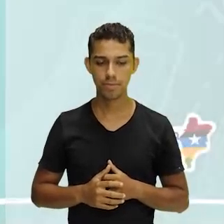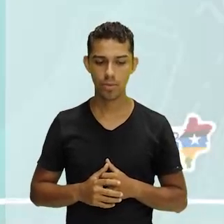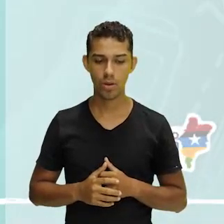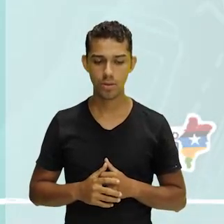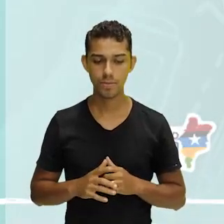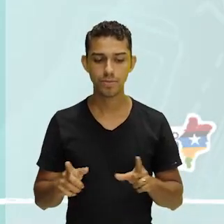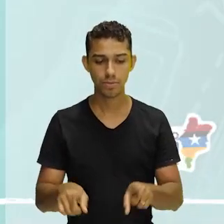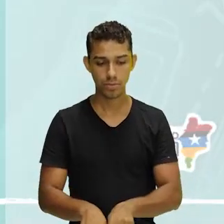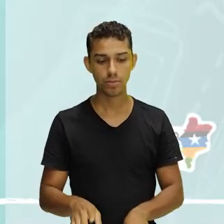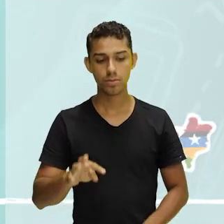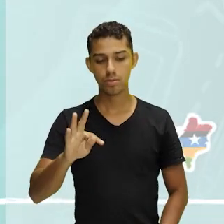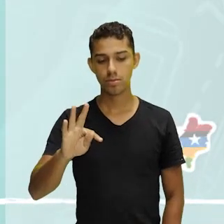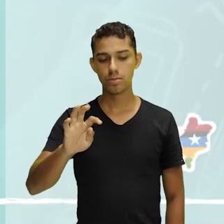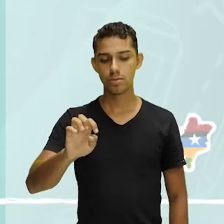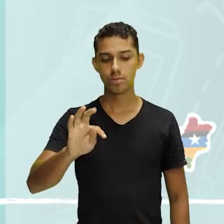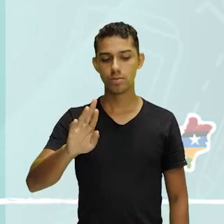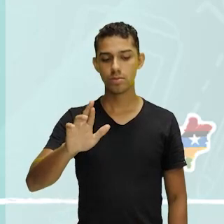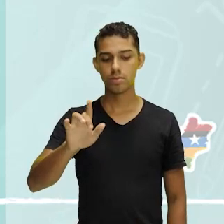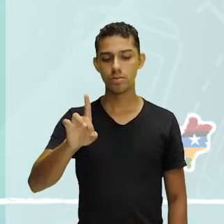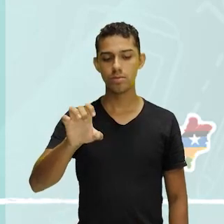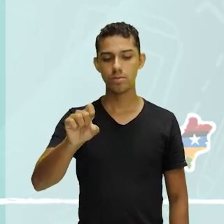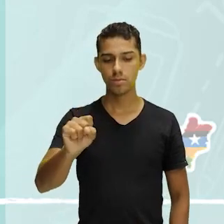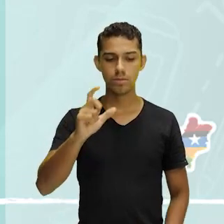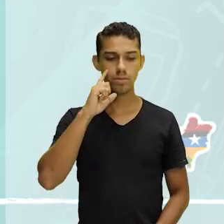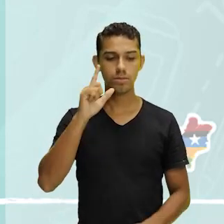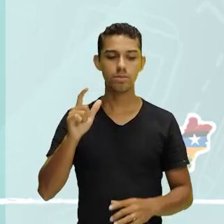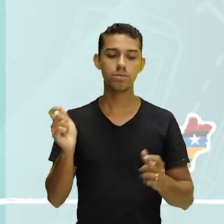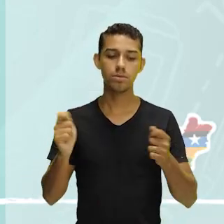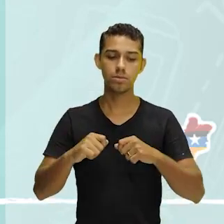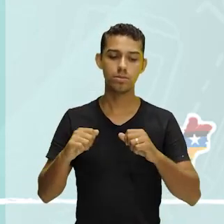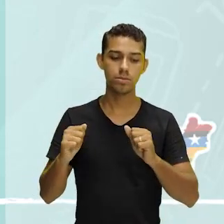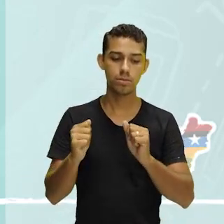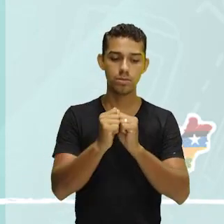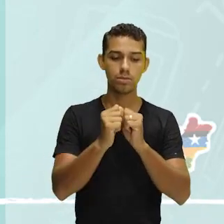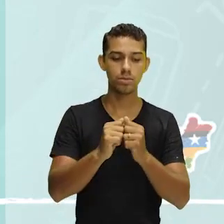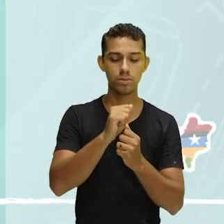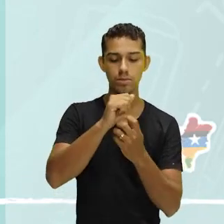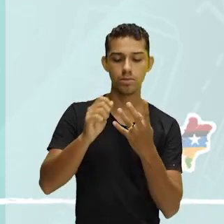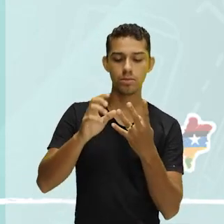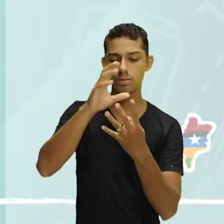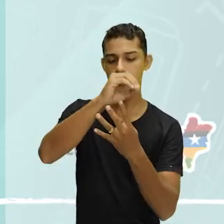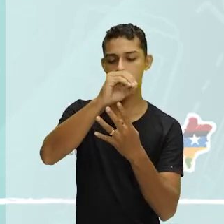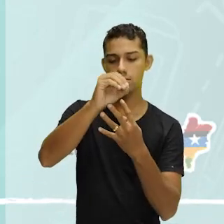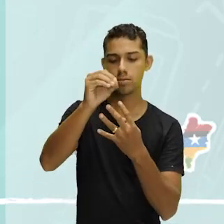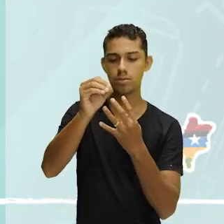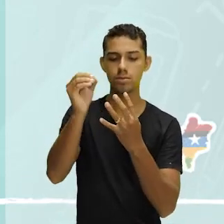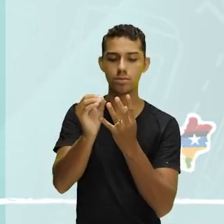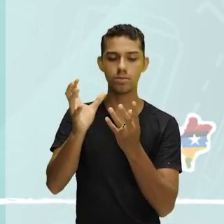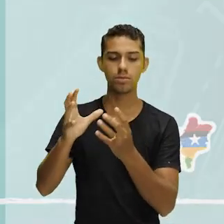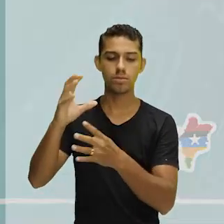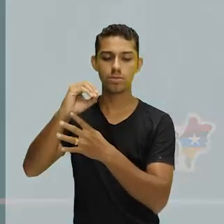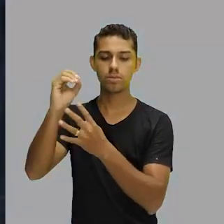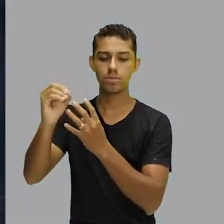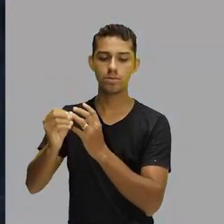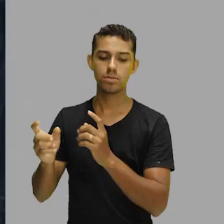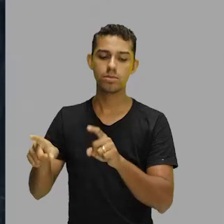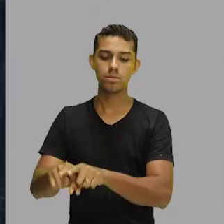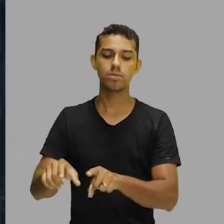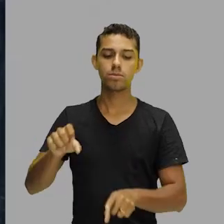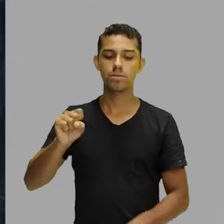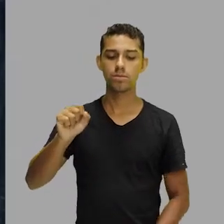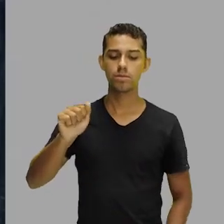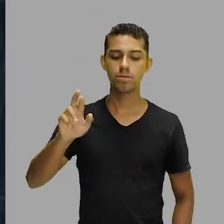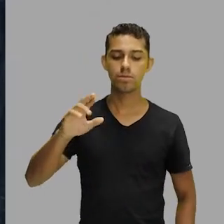Tem as tétrades, que esses cocos eles vão se juntar de 4 em 4. E as sarcinas, que